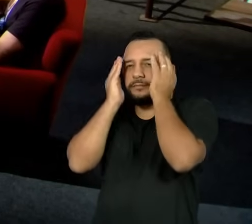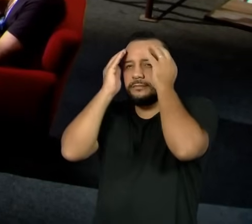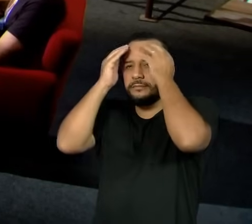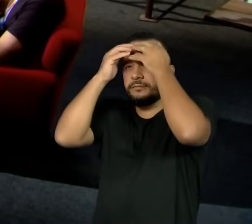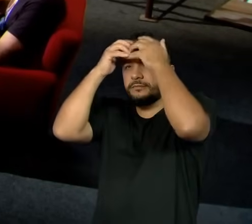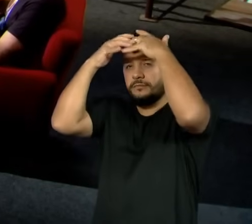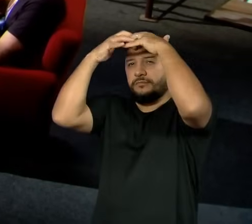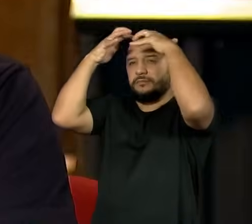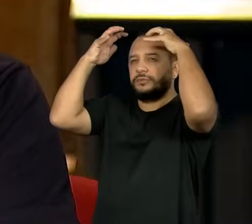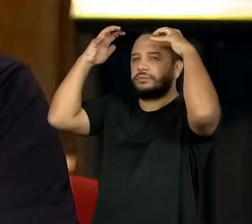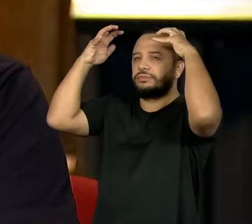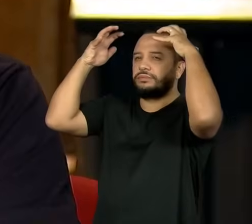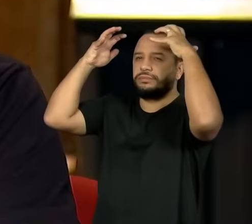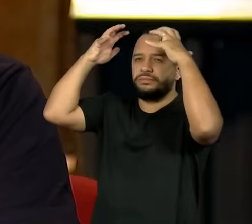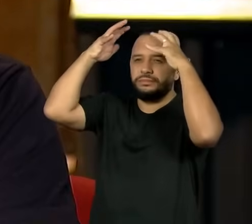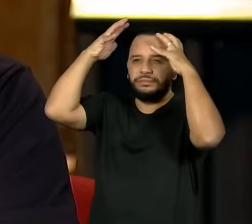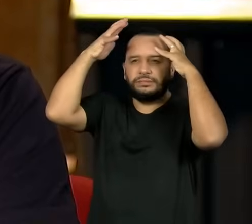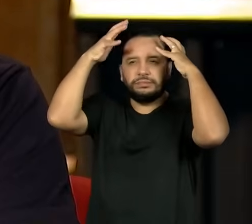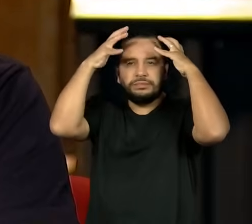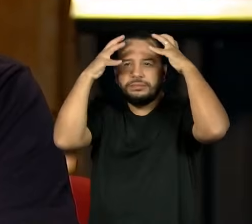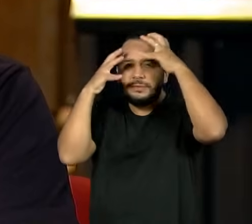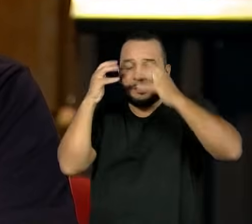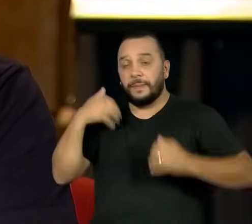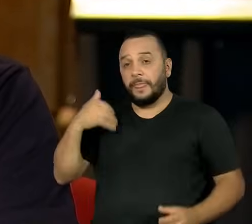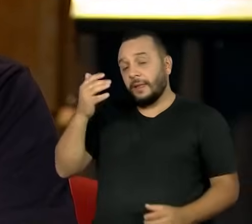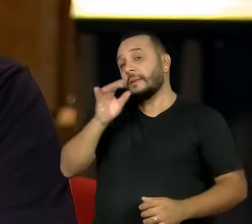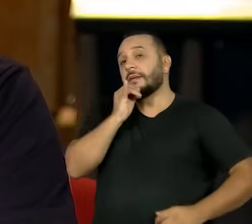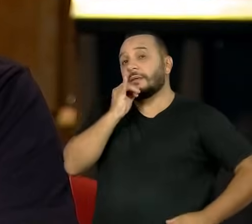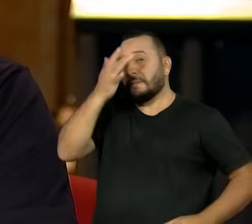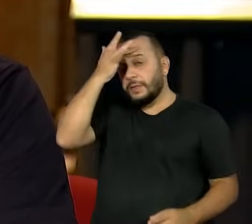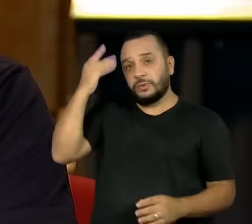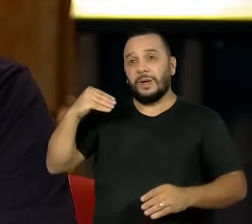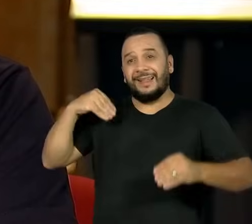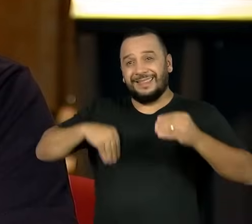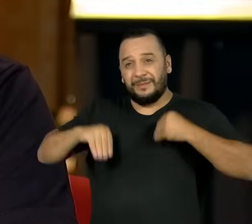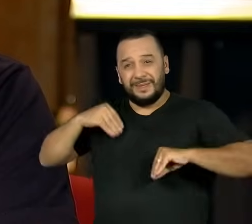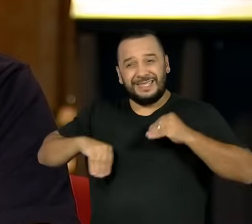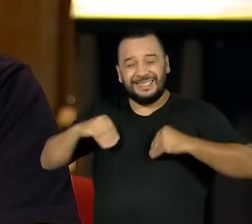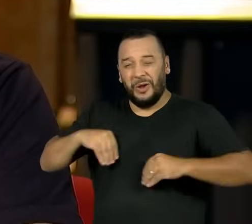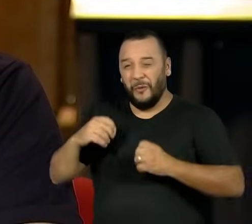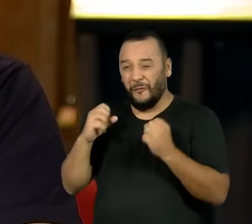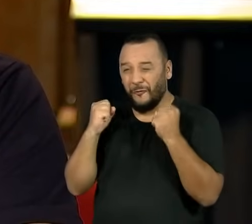quadro específico, que são pacientes com depressão resistente ao tratamento.